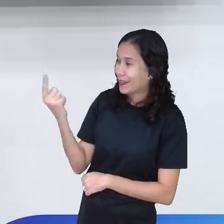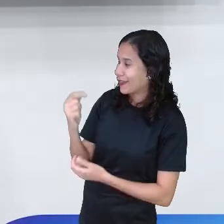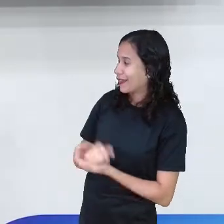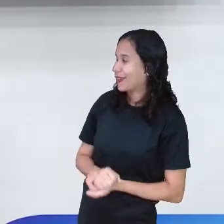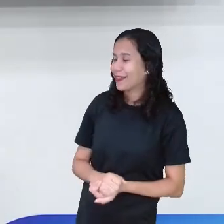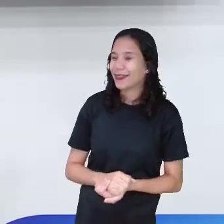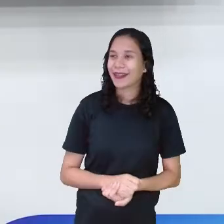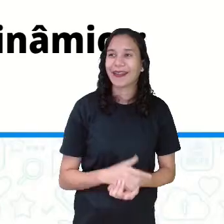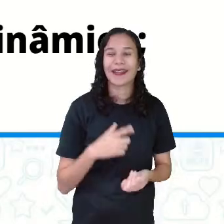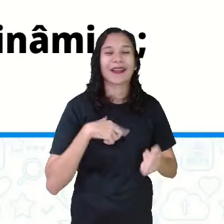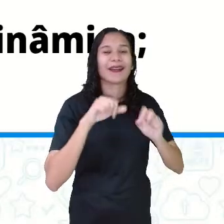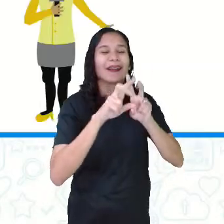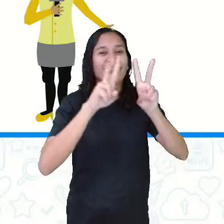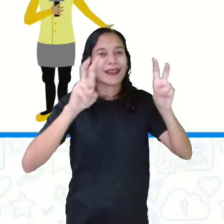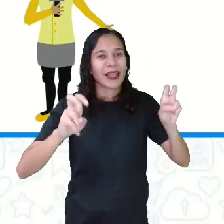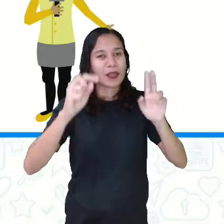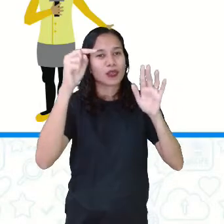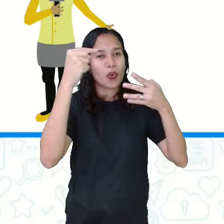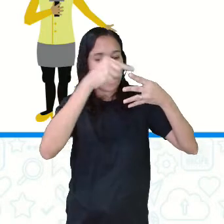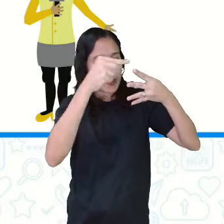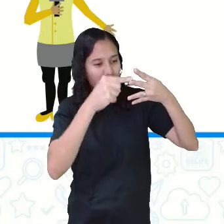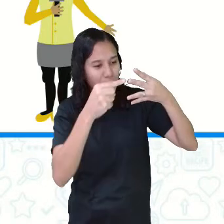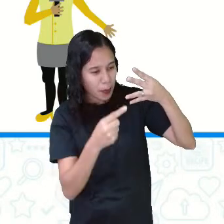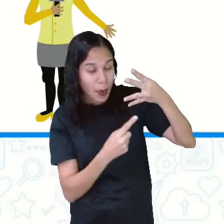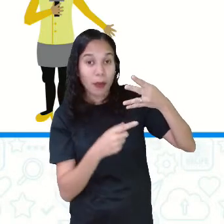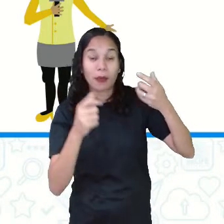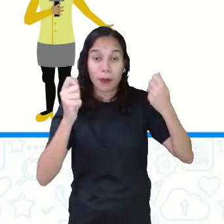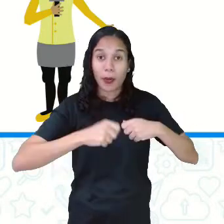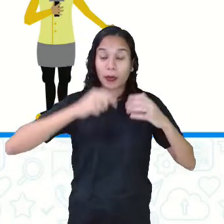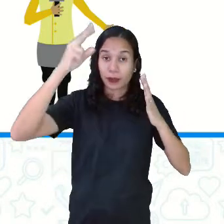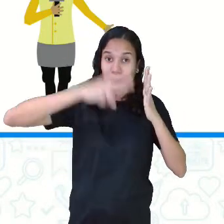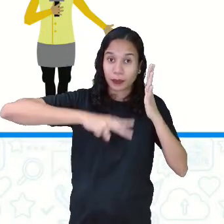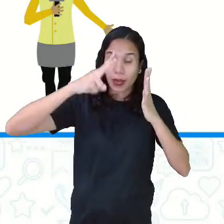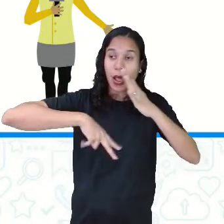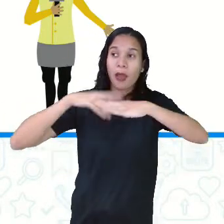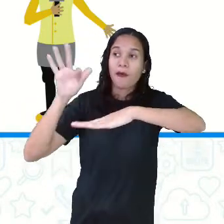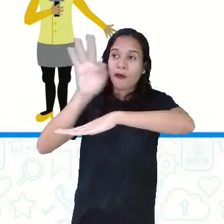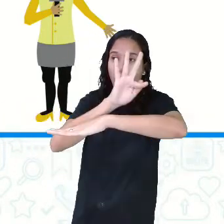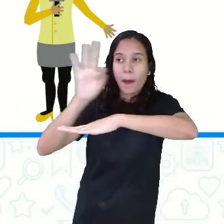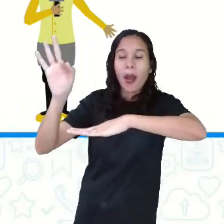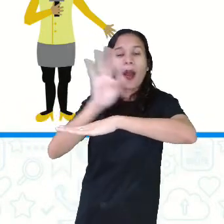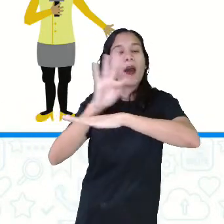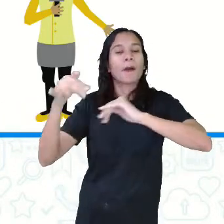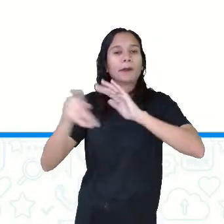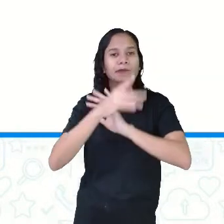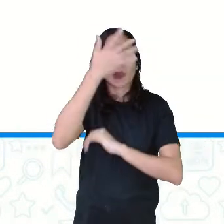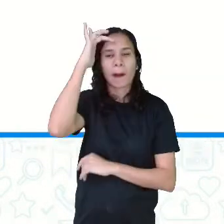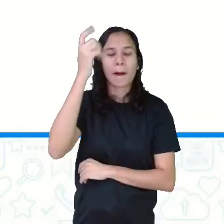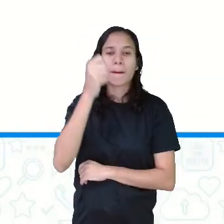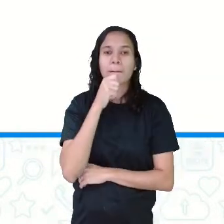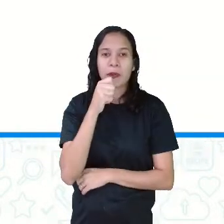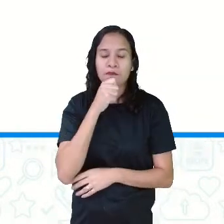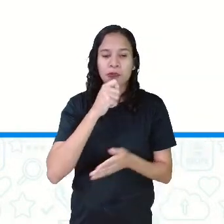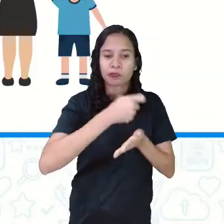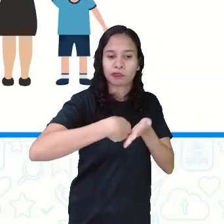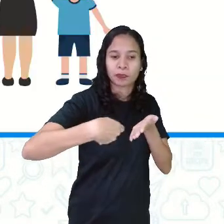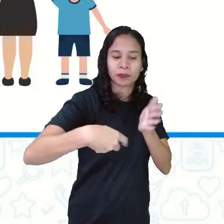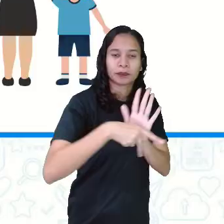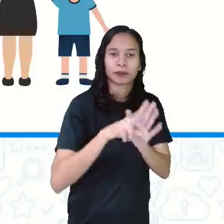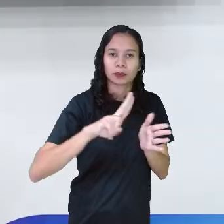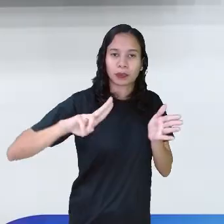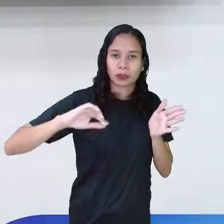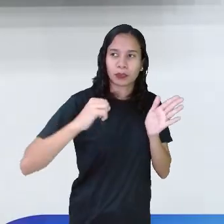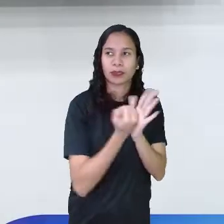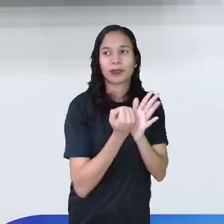tópicos, tá na tela, você vai poder ver lá no YouTube. Então, linguagem formal, o jornalista ele vai assinar ali a sua